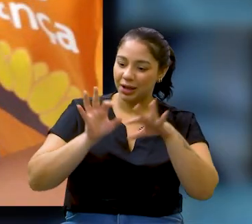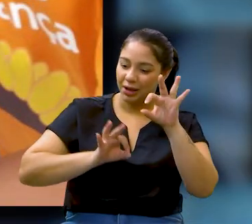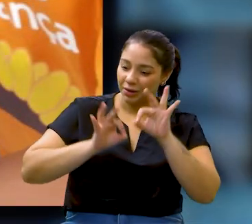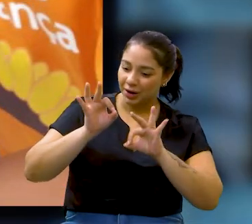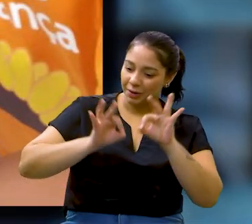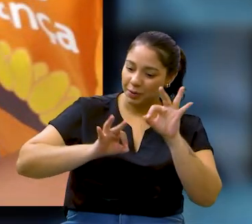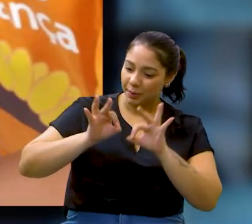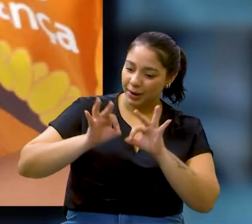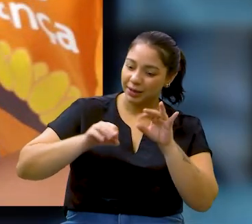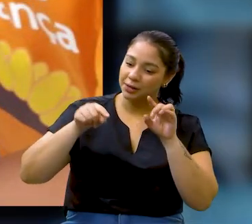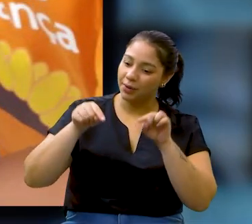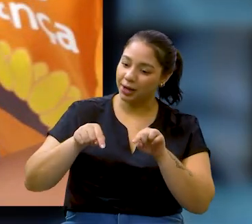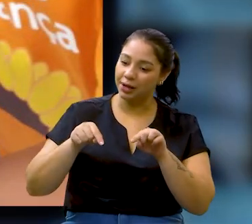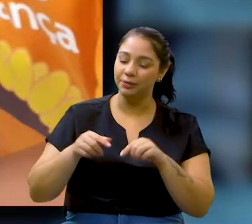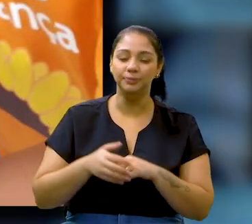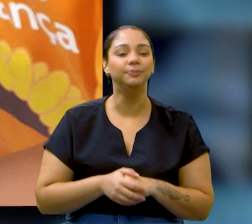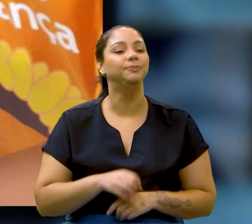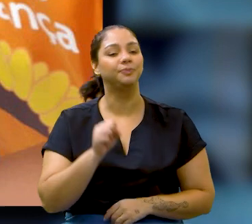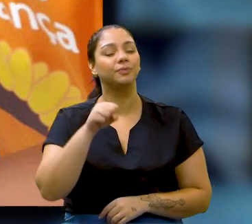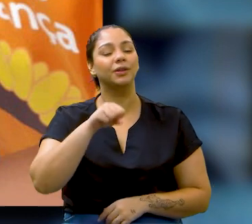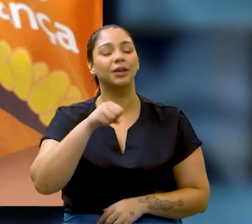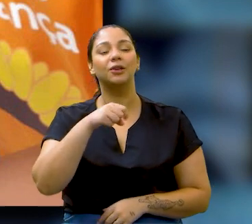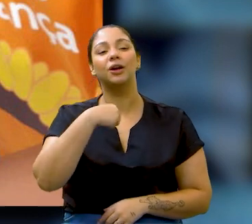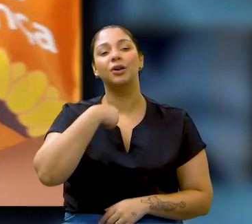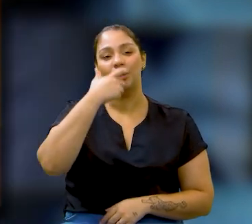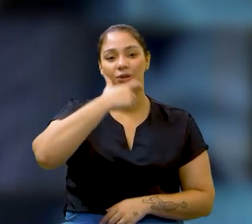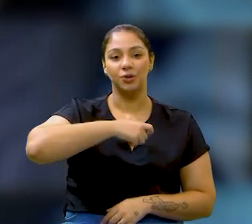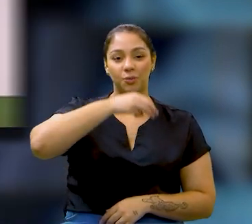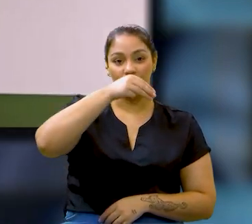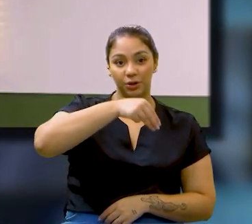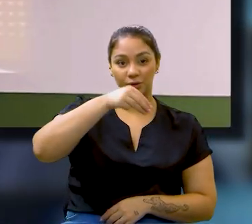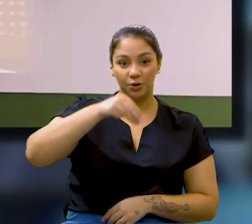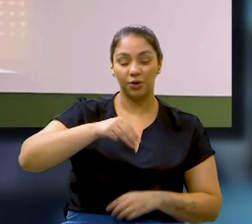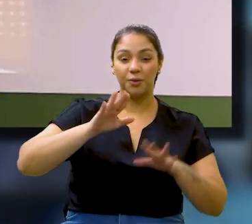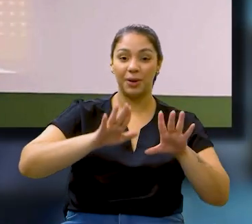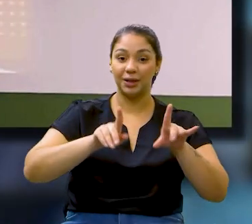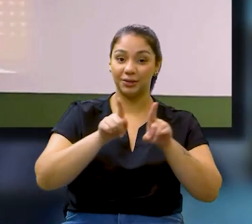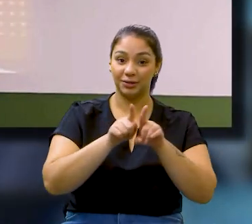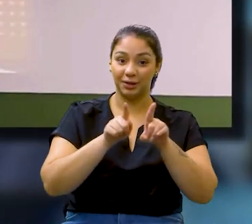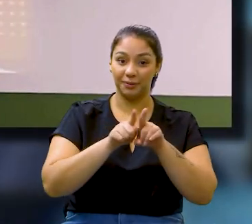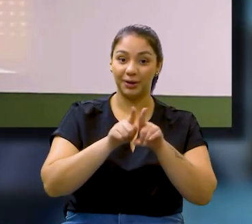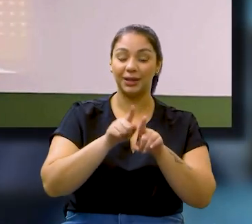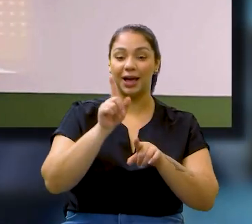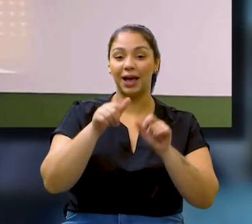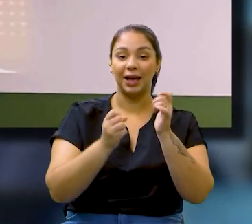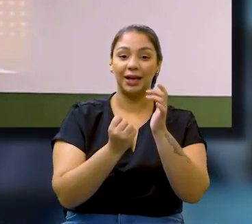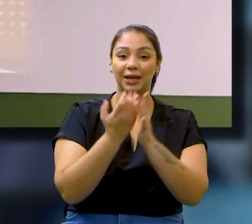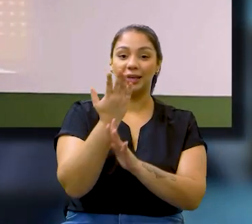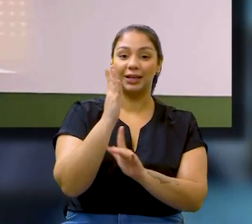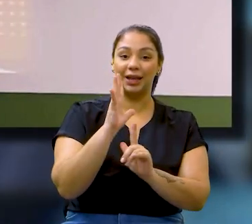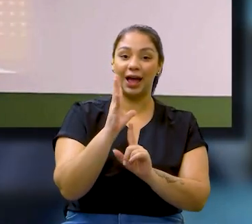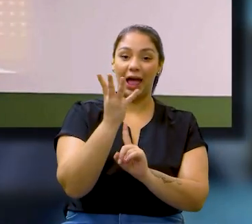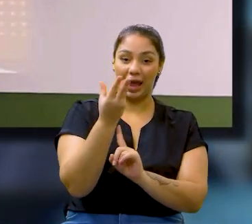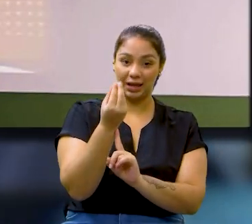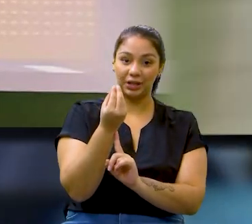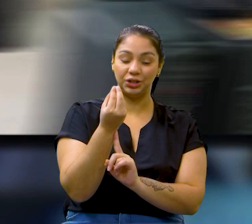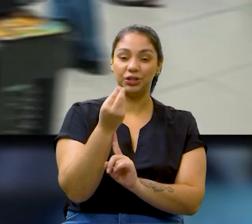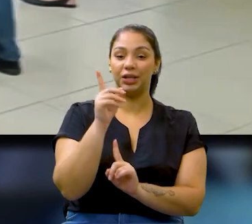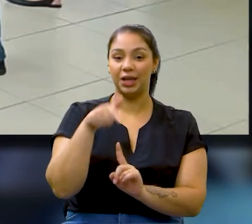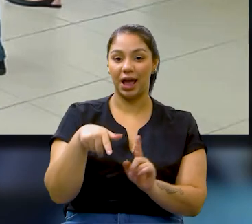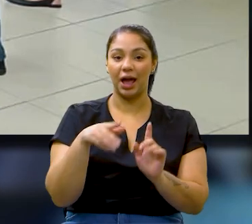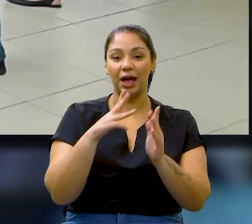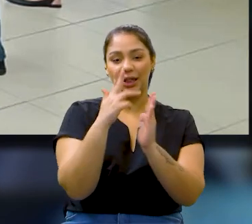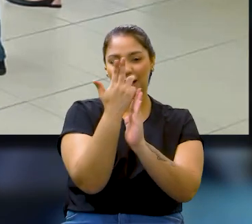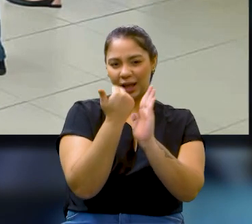Sim. Por conta dessa preparação que teve aqui, né? Eu sou monitora, mas aqui eu também dou Criarte, que é uma oficina